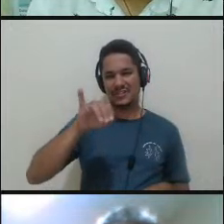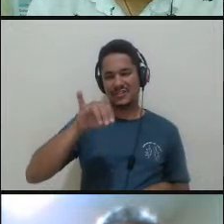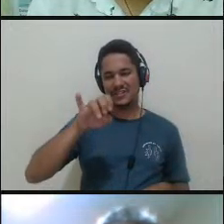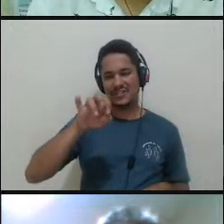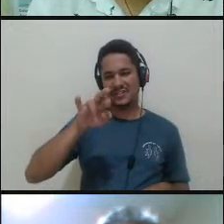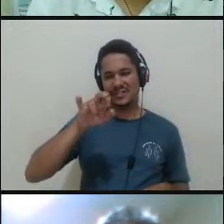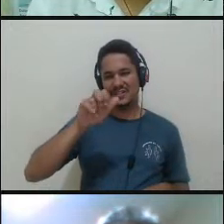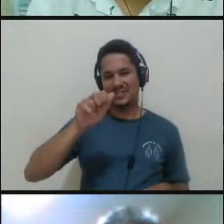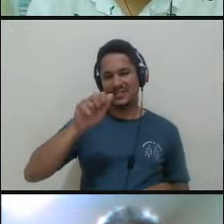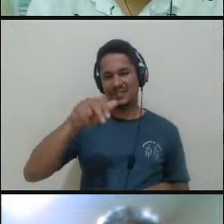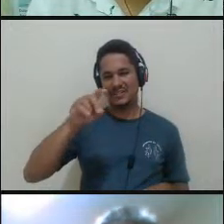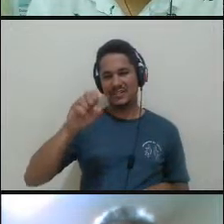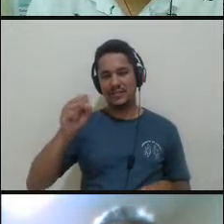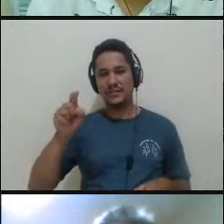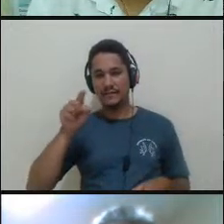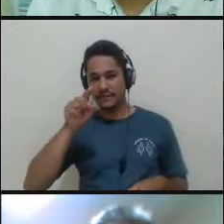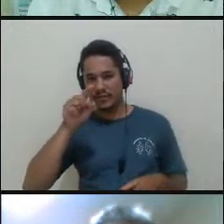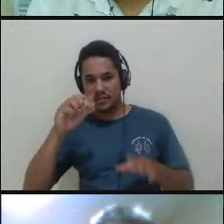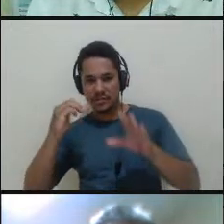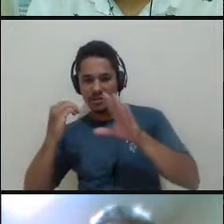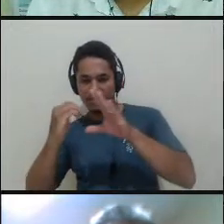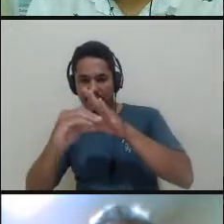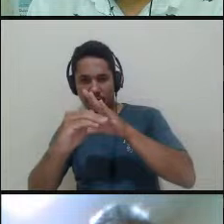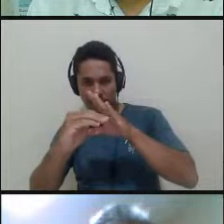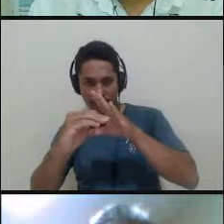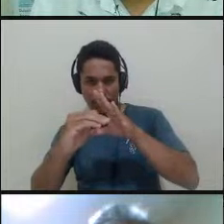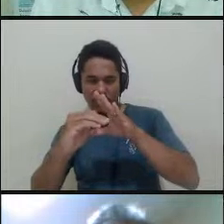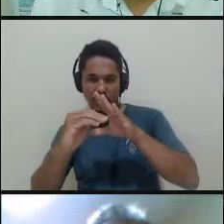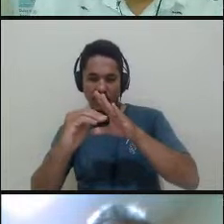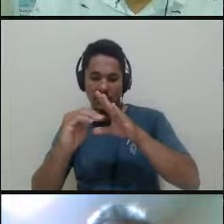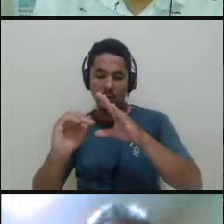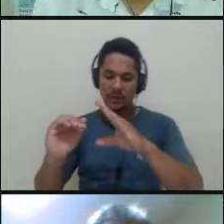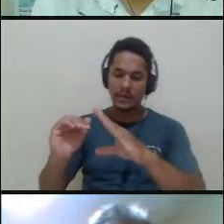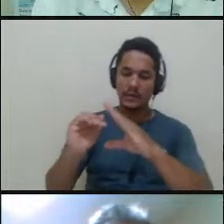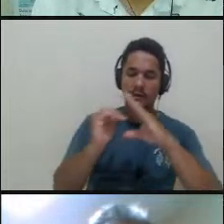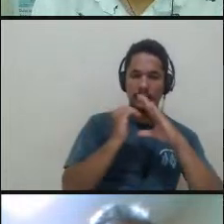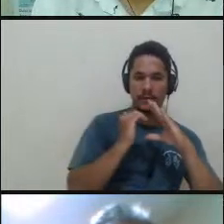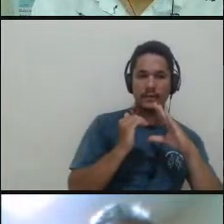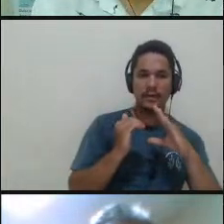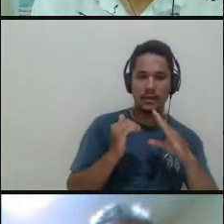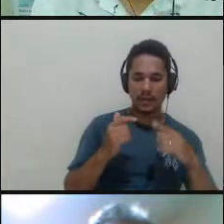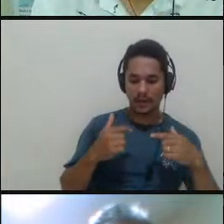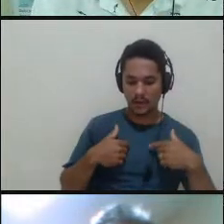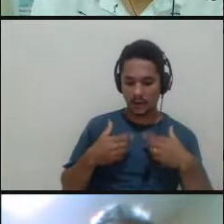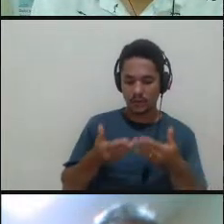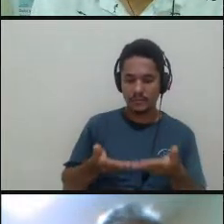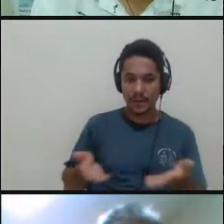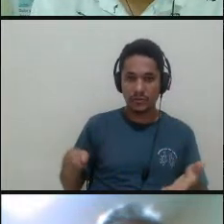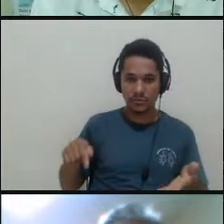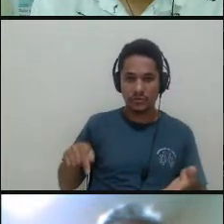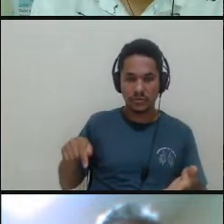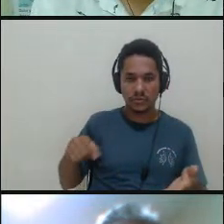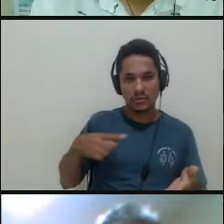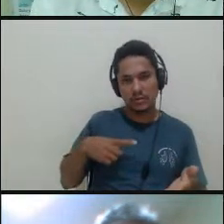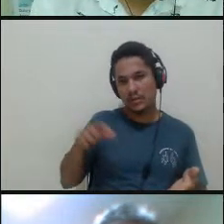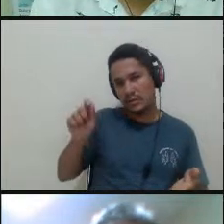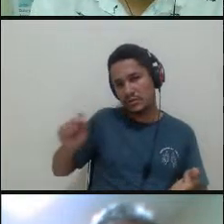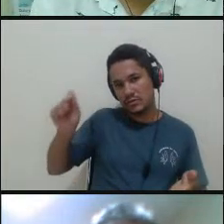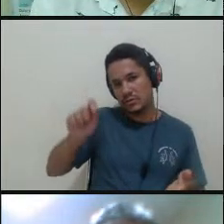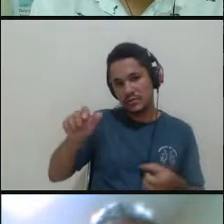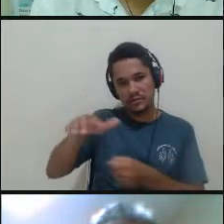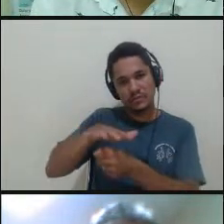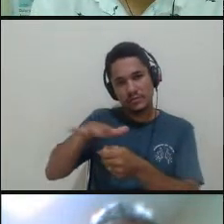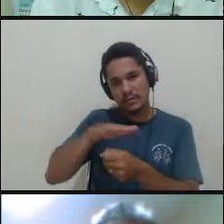manda um e-mail para a gente, de preferência oferecendo um espaço físico, tá? Uma associação de bairro,